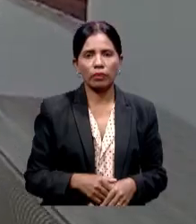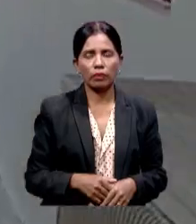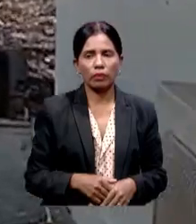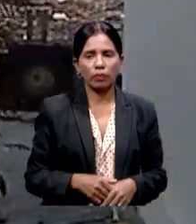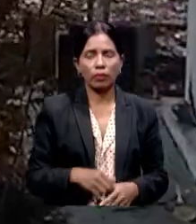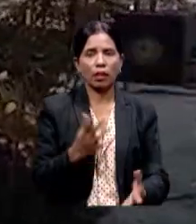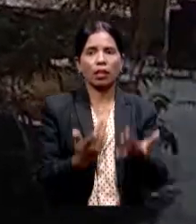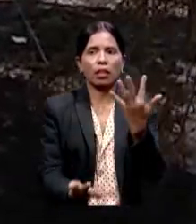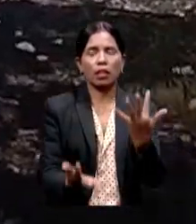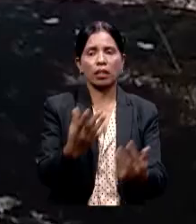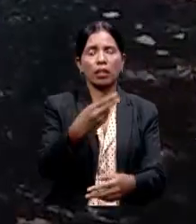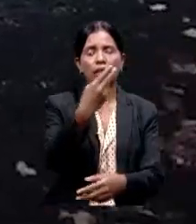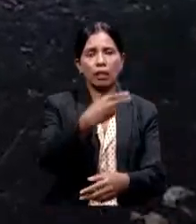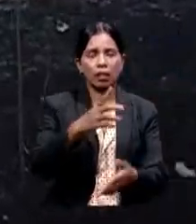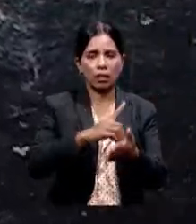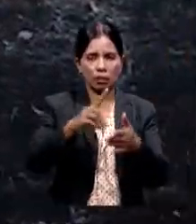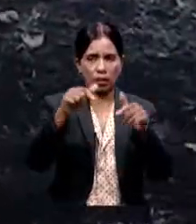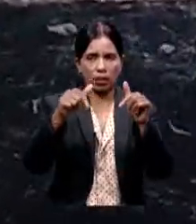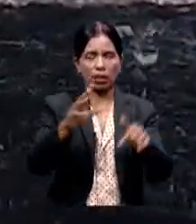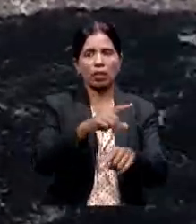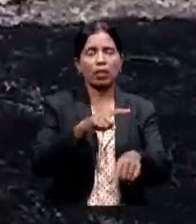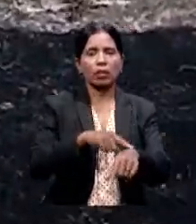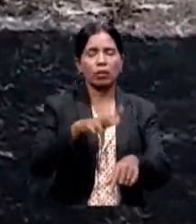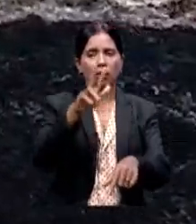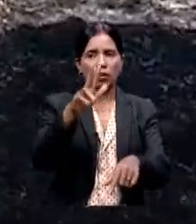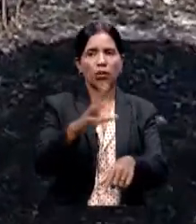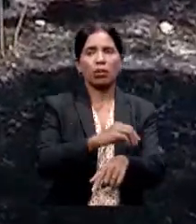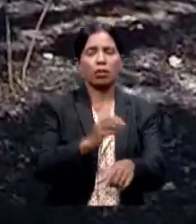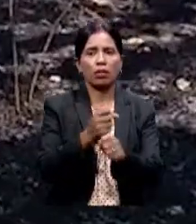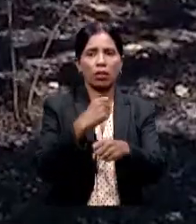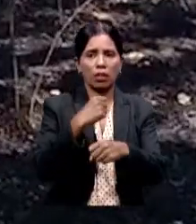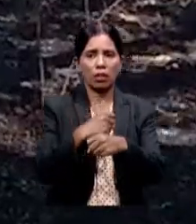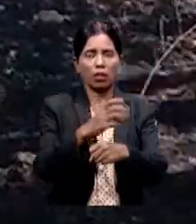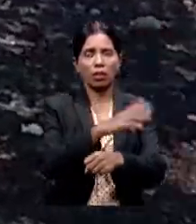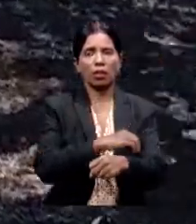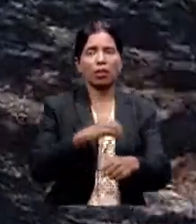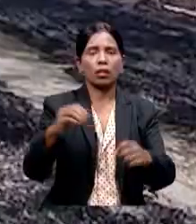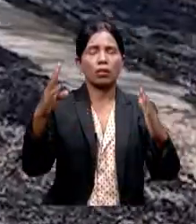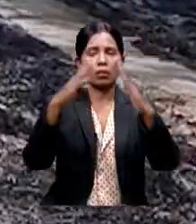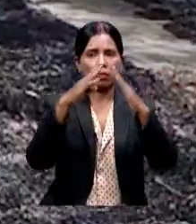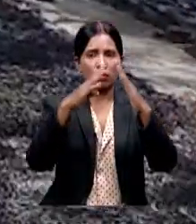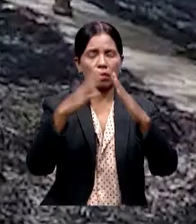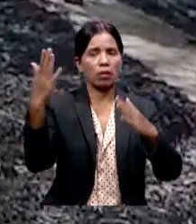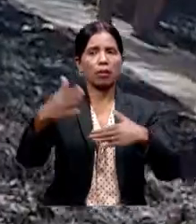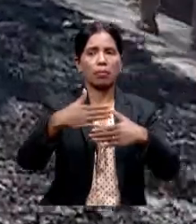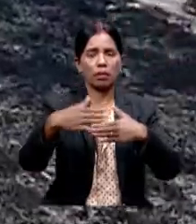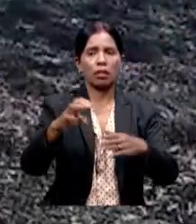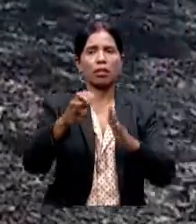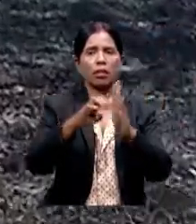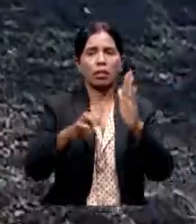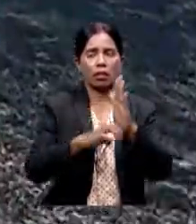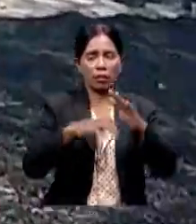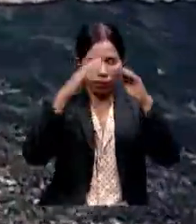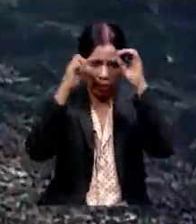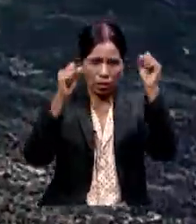Incêndio ne acontece a quinta semana ne, mais ou menos tuku tol loro craik, o di resulta Kobe House e a residência estado ba ex-presidente Rao